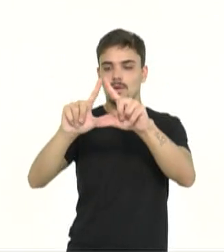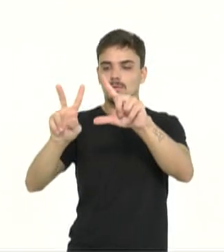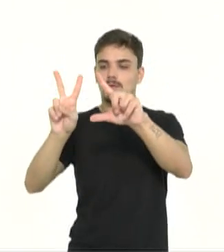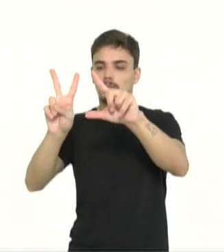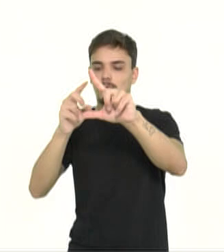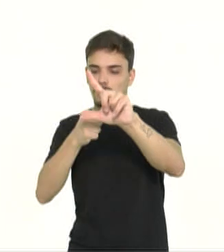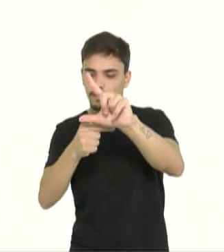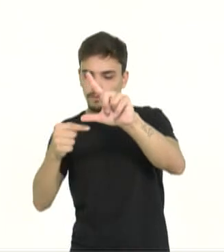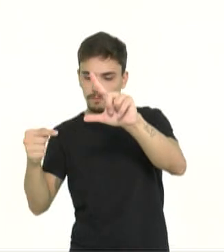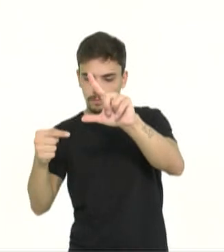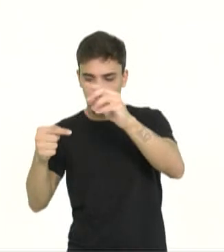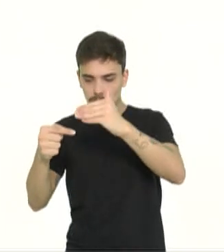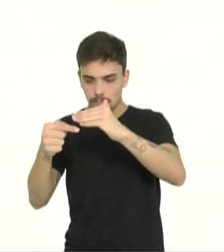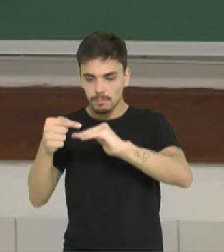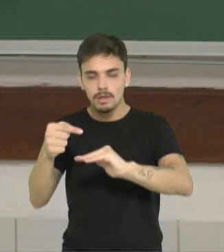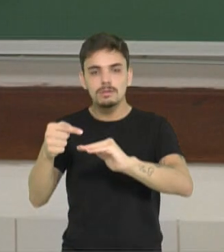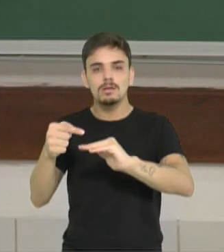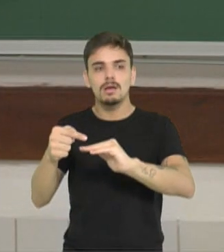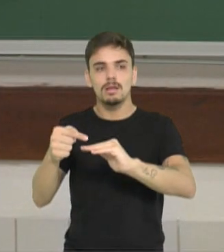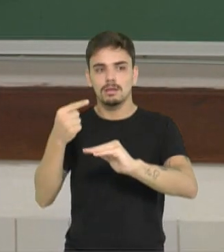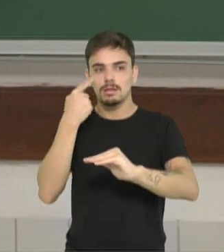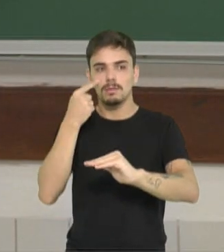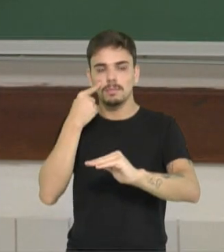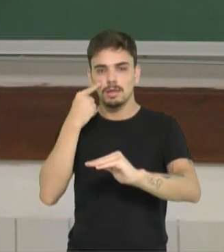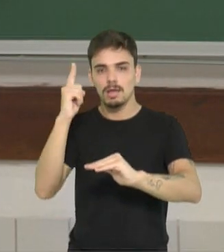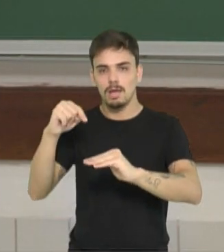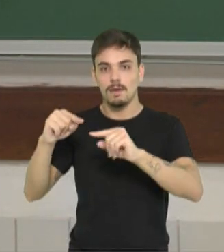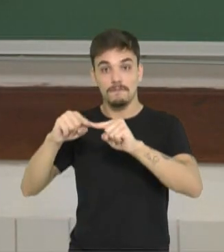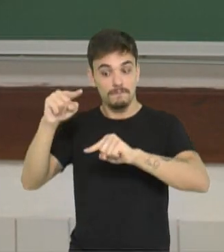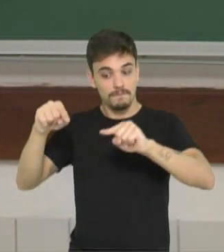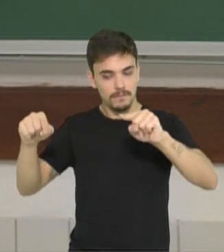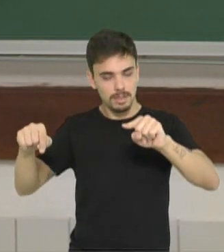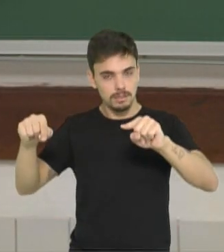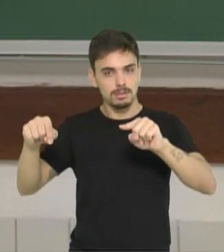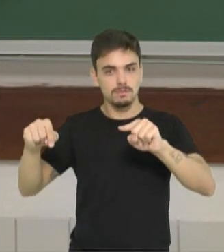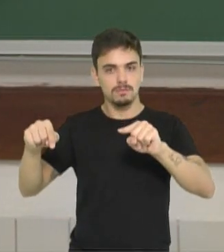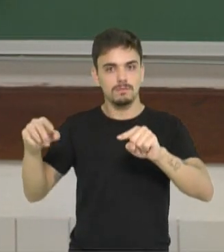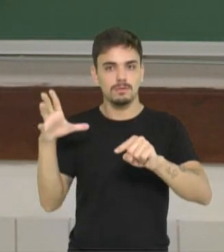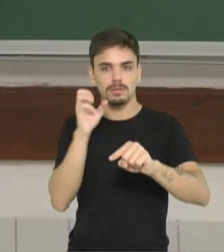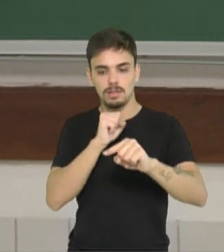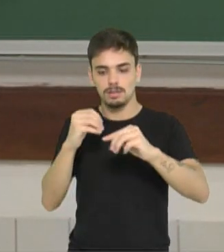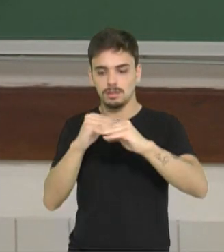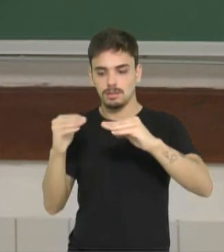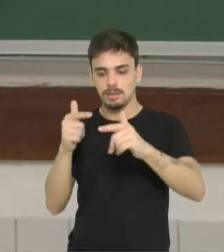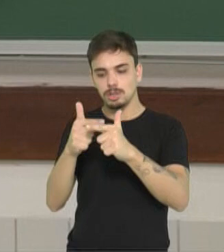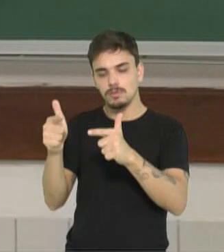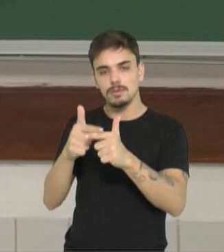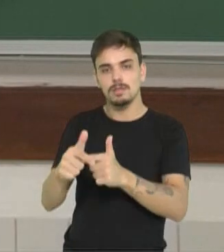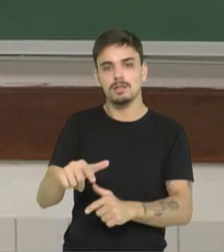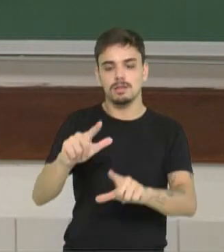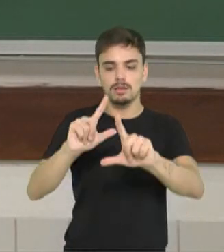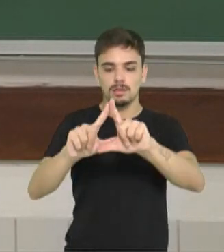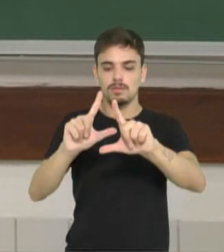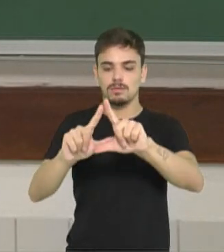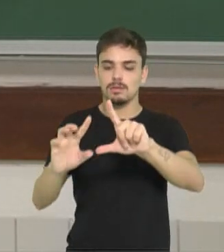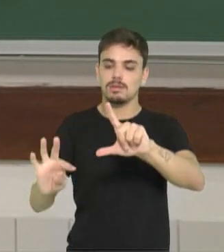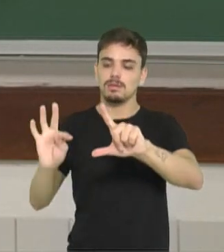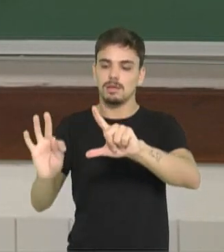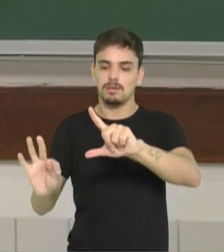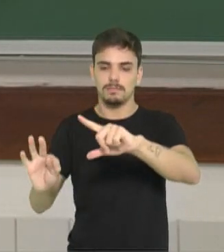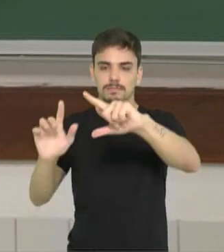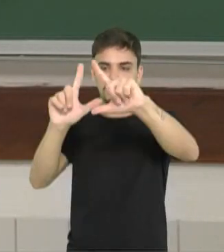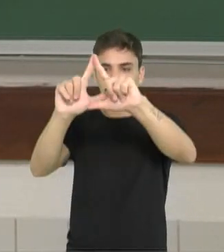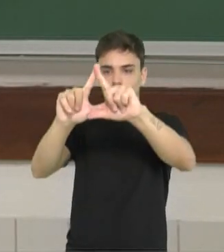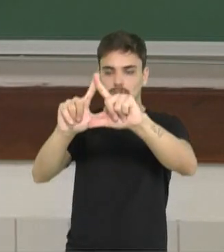o ΔV é a variação de velocidade, tá? Dividido pelo ΔT, que é a variação de